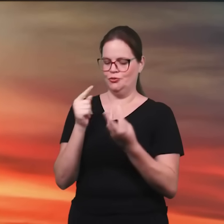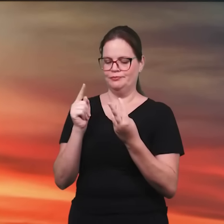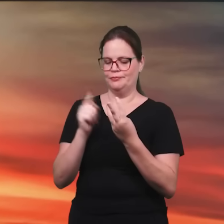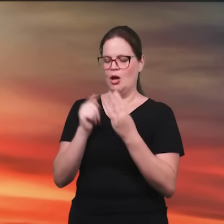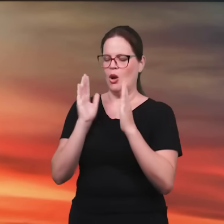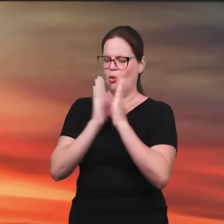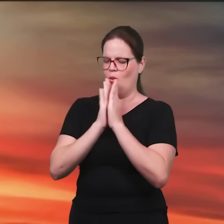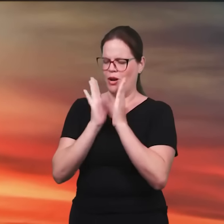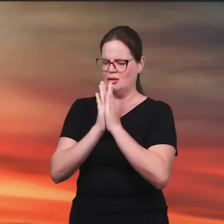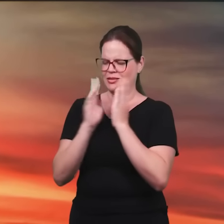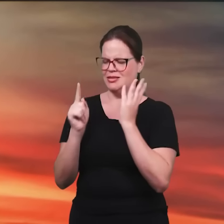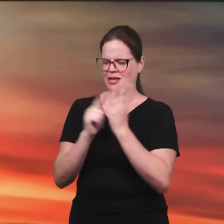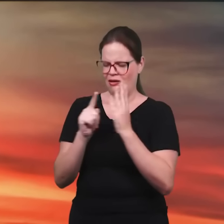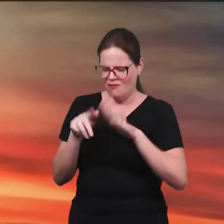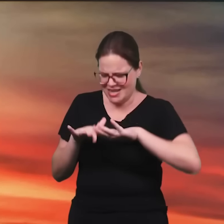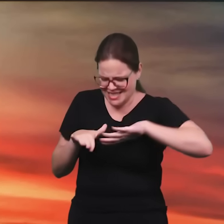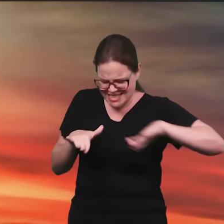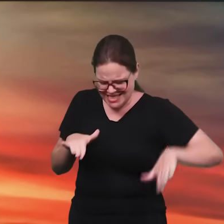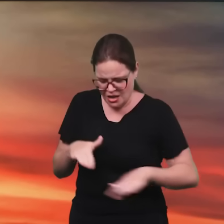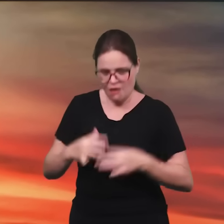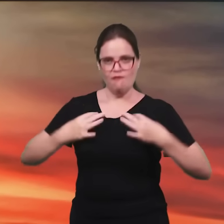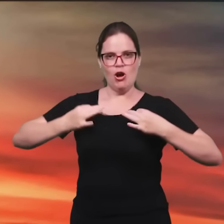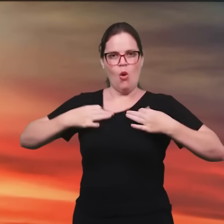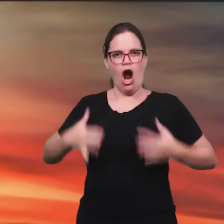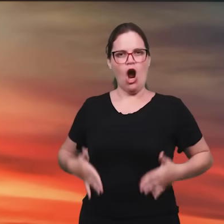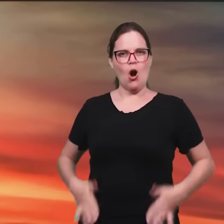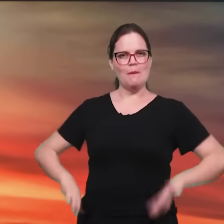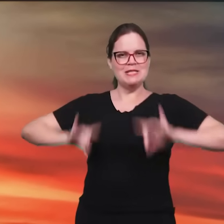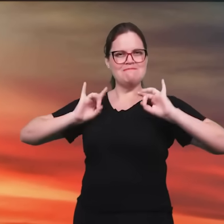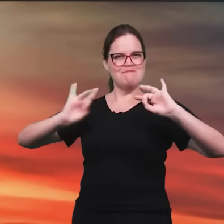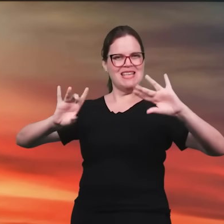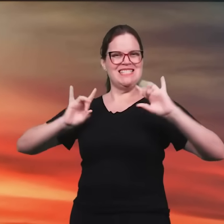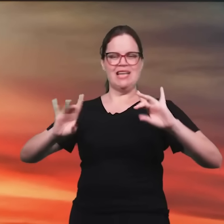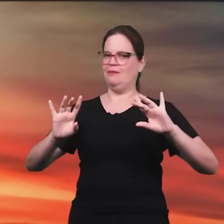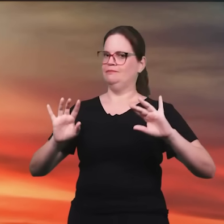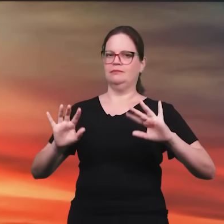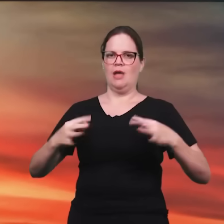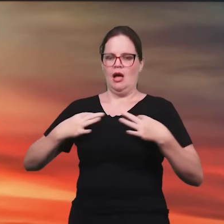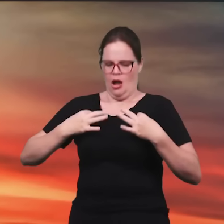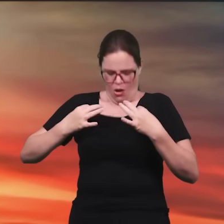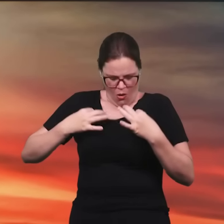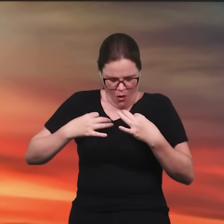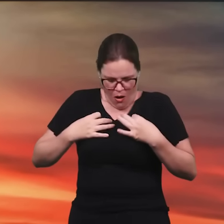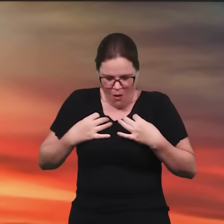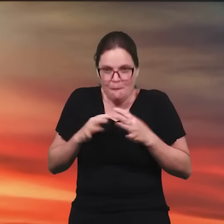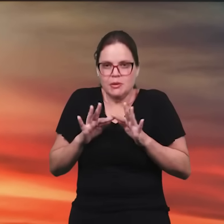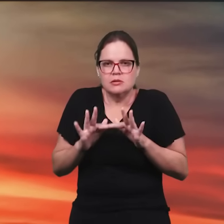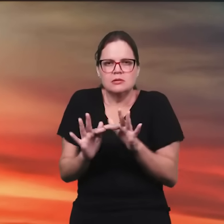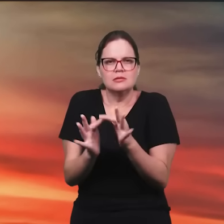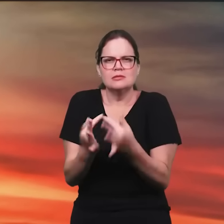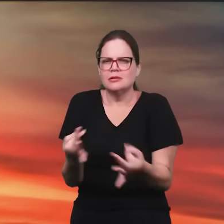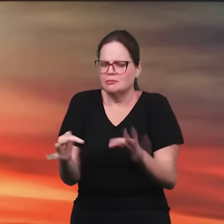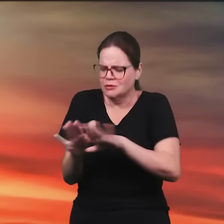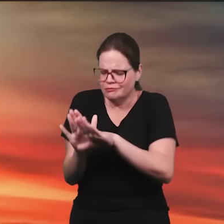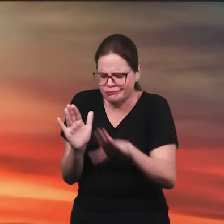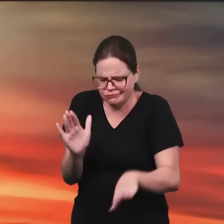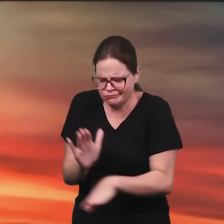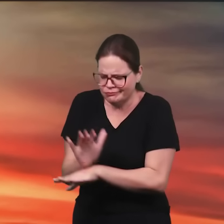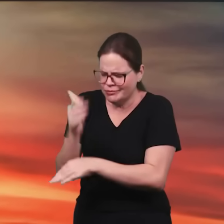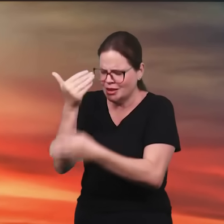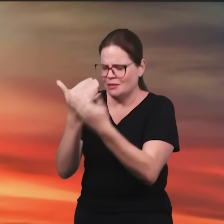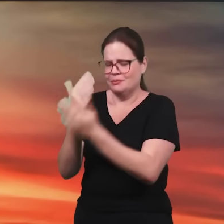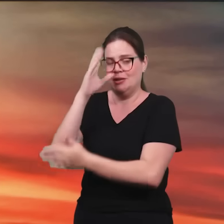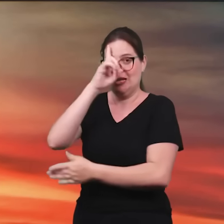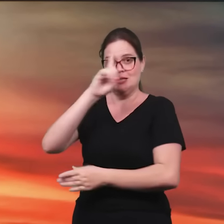oração, com saco e cinza, não vai vestido com nenhuma veste especial, mas vai humilhado diante